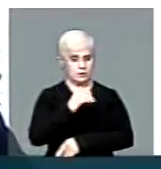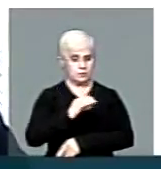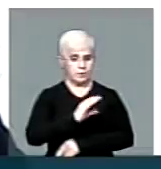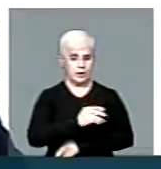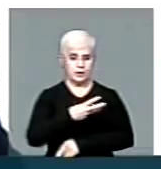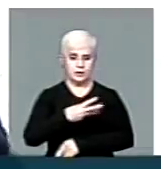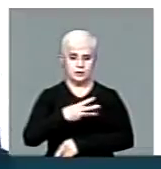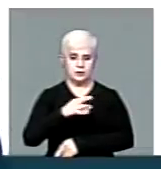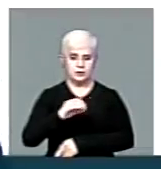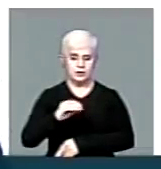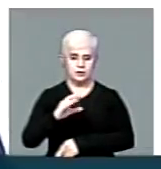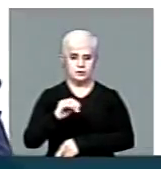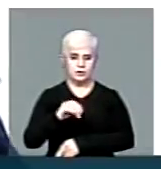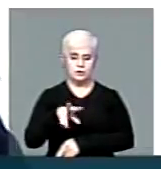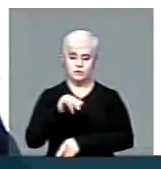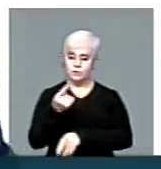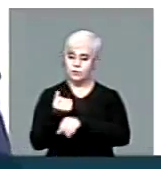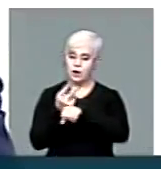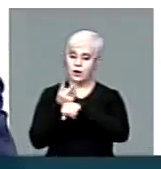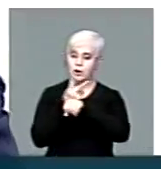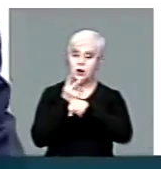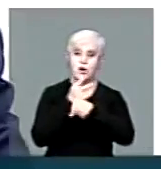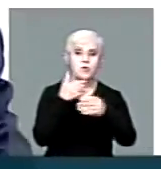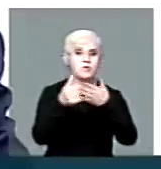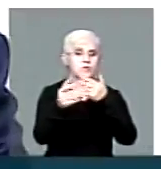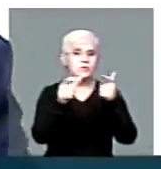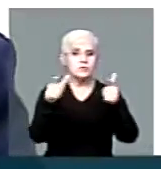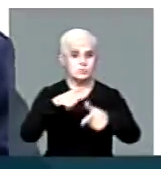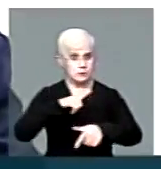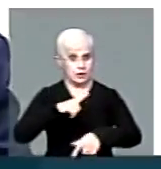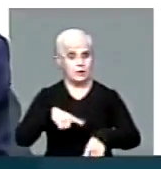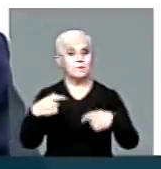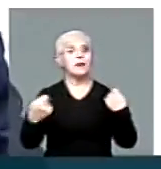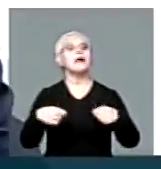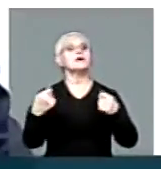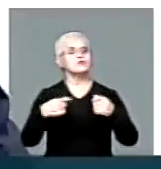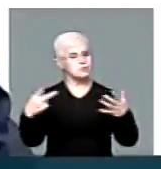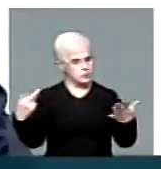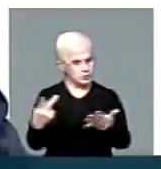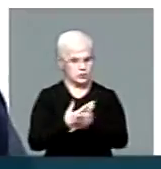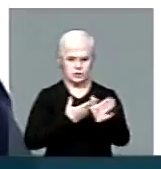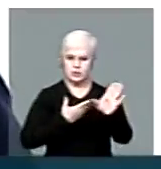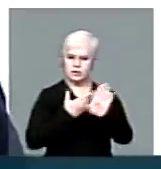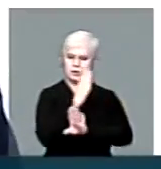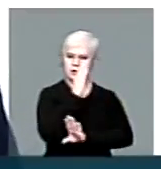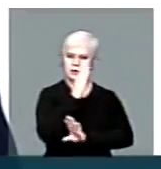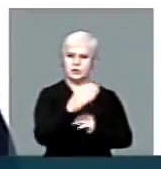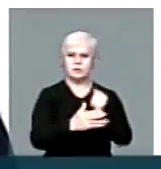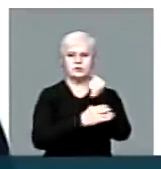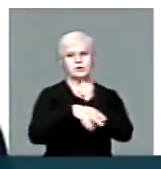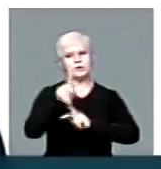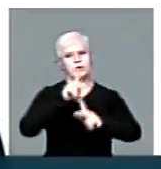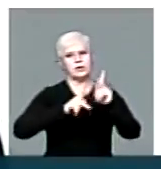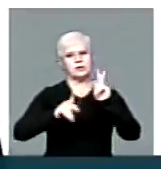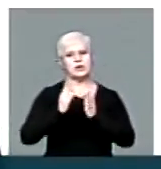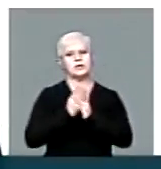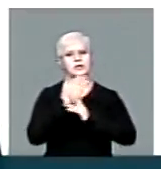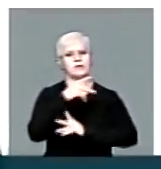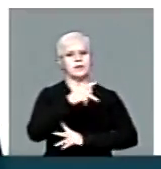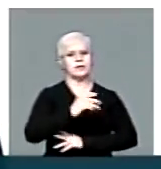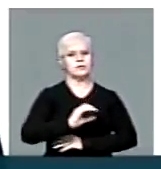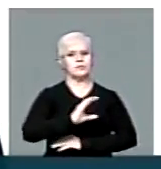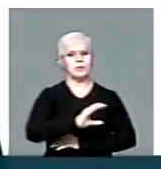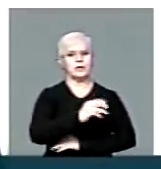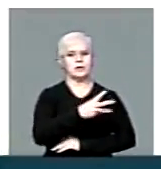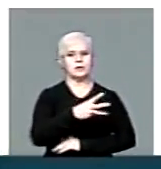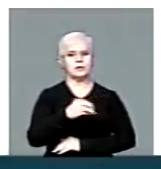vá buscar dinheiro aonde tiver, mas precisa contemplar a segurança pública. Tá. Muito obrigado pelo tema, e eu